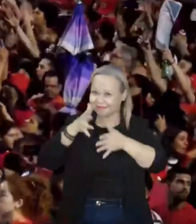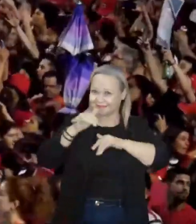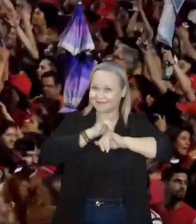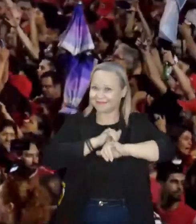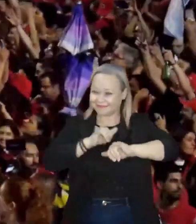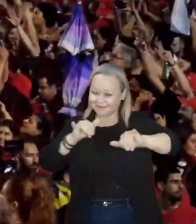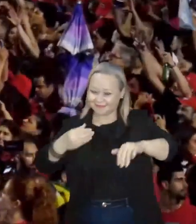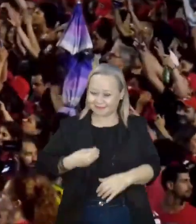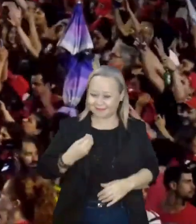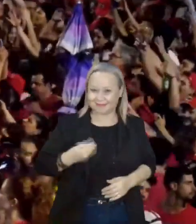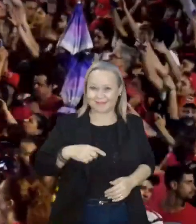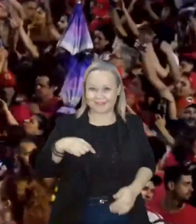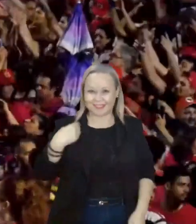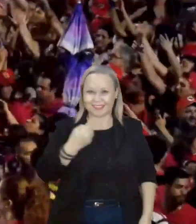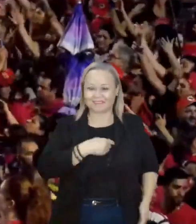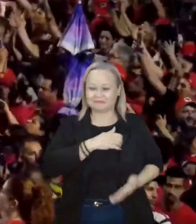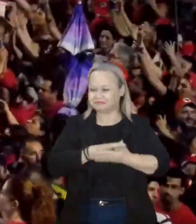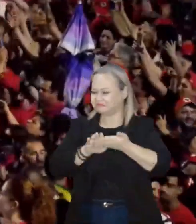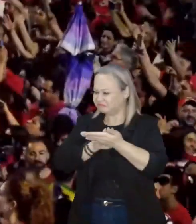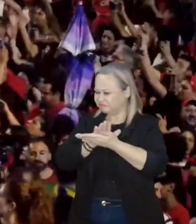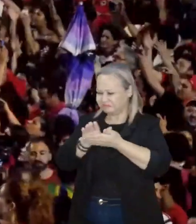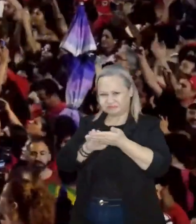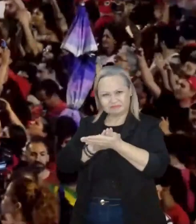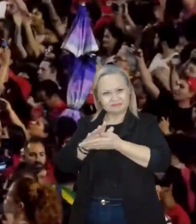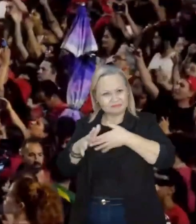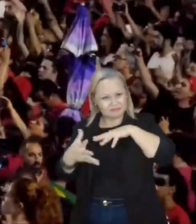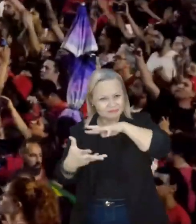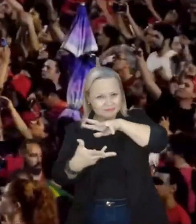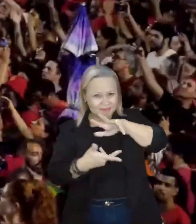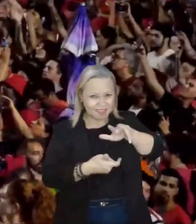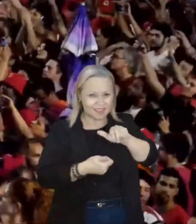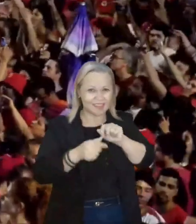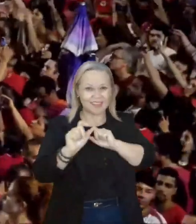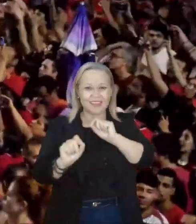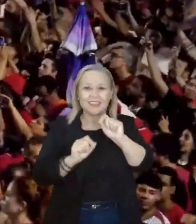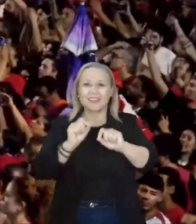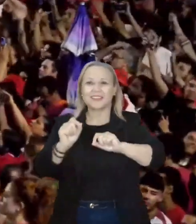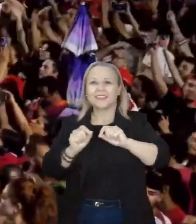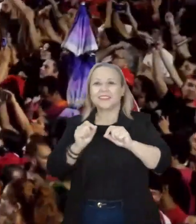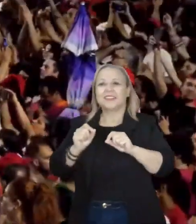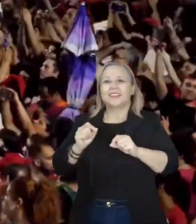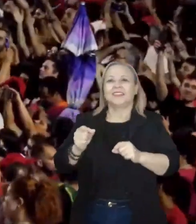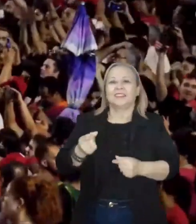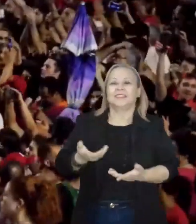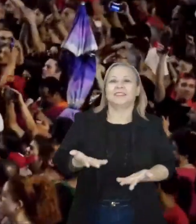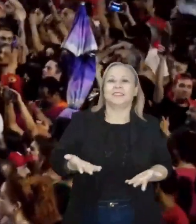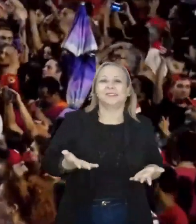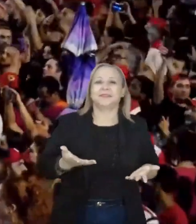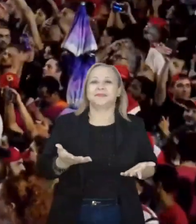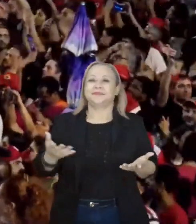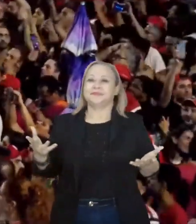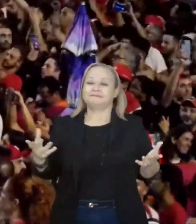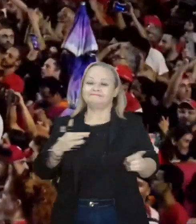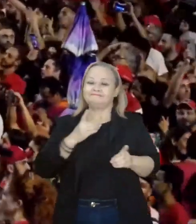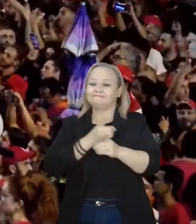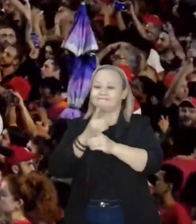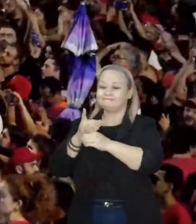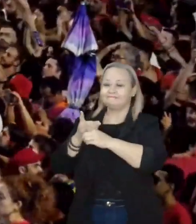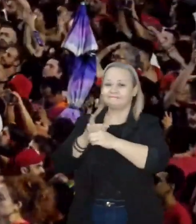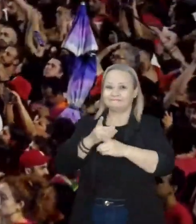Que a vida da frente é um nada no mundo. É uma gota, é o tempo que não dá um